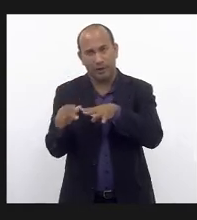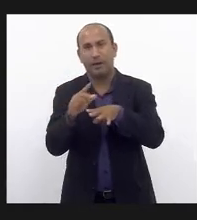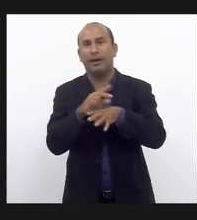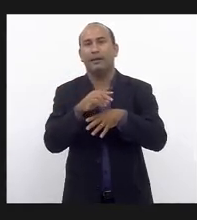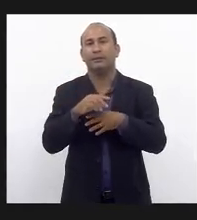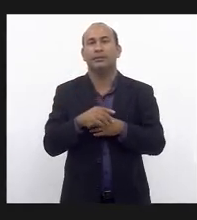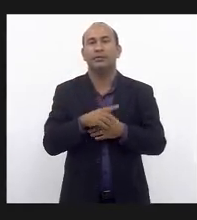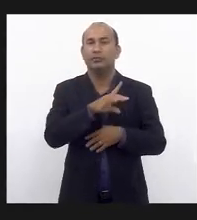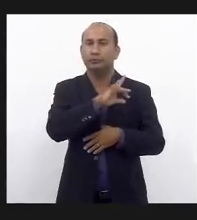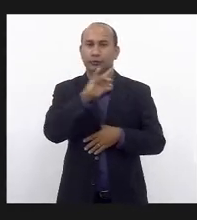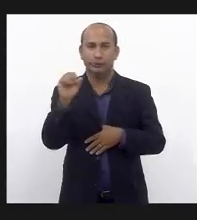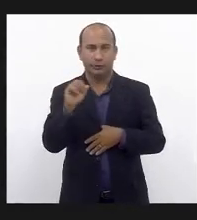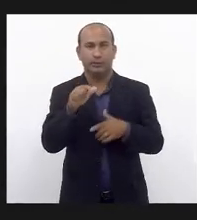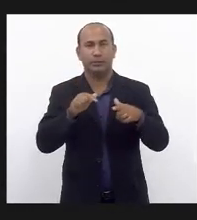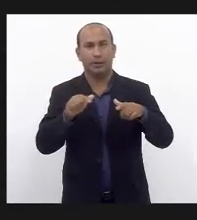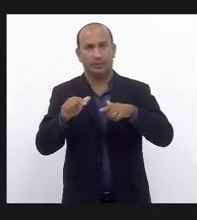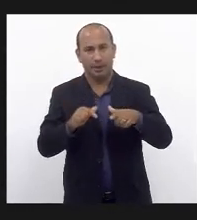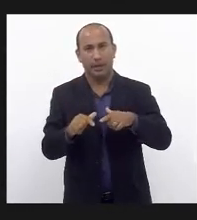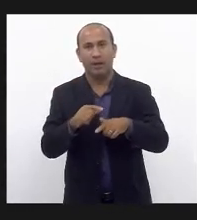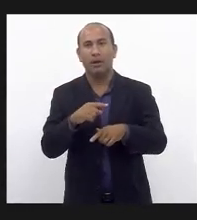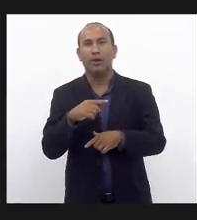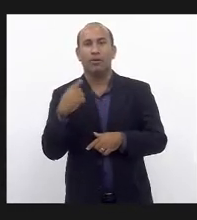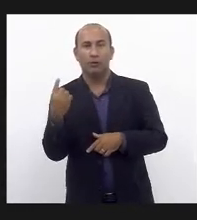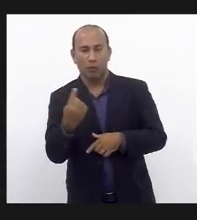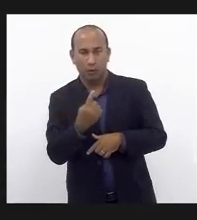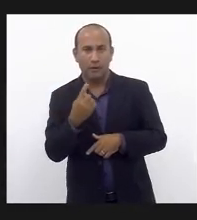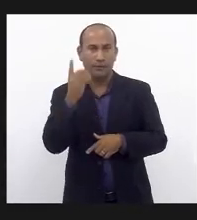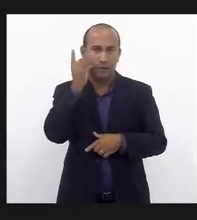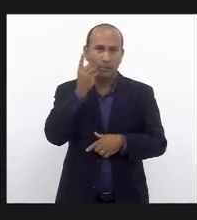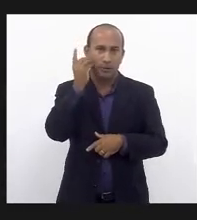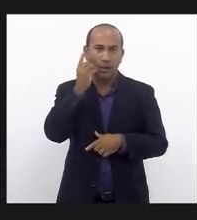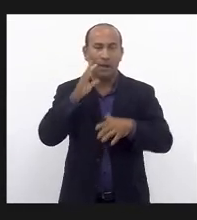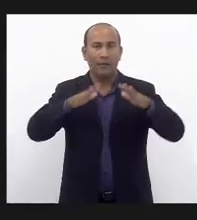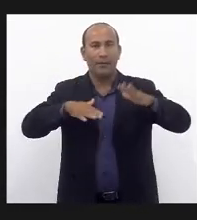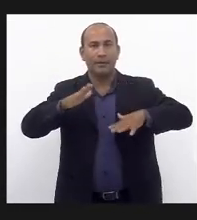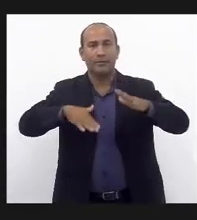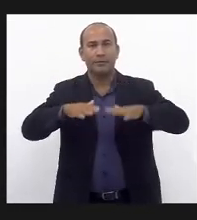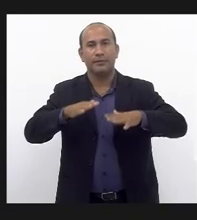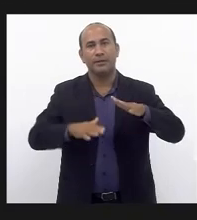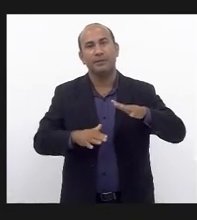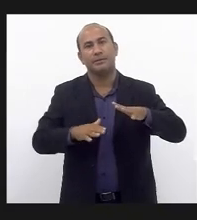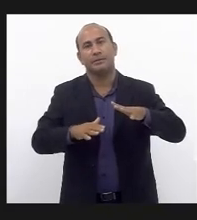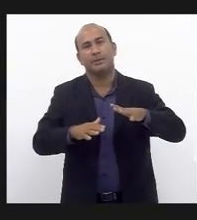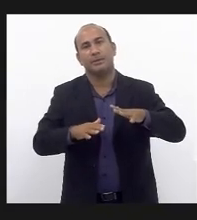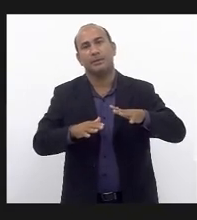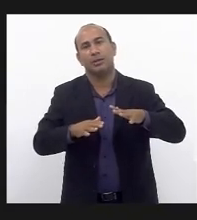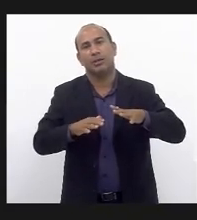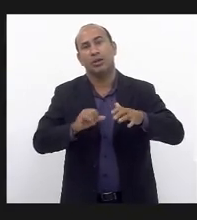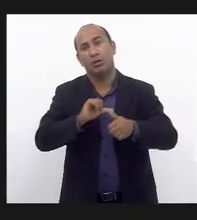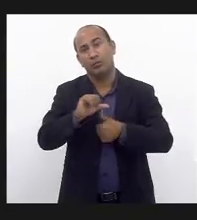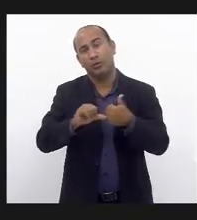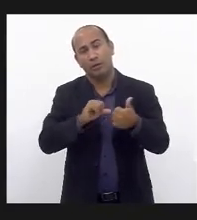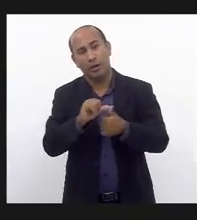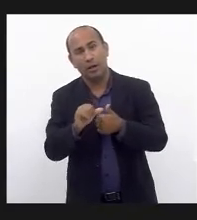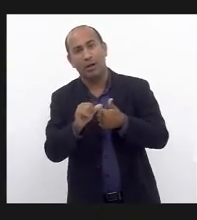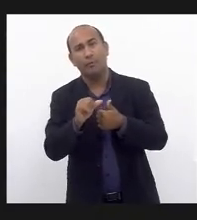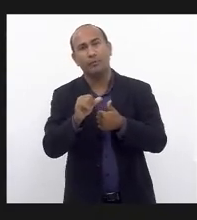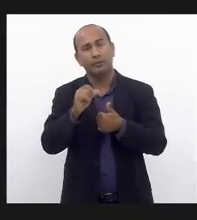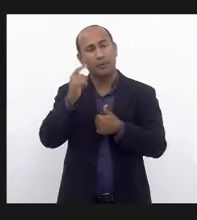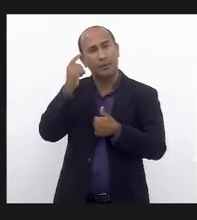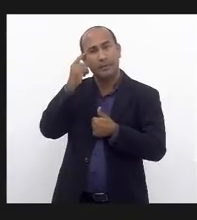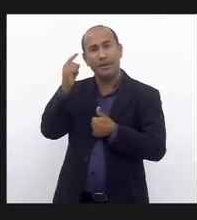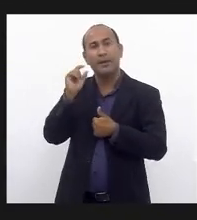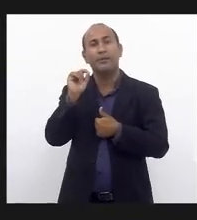durante o seu dia. Nós que somos parlamentares, muitas das vezes trocamos ideias do